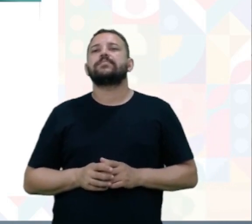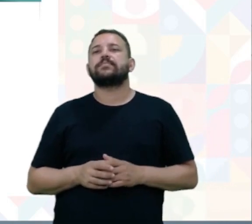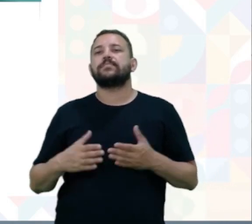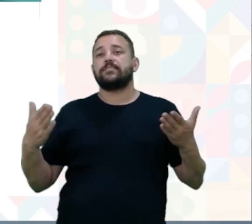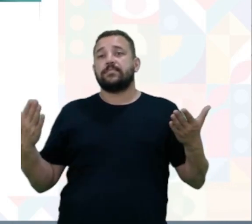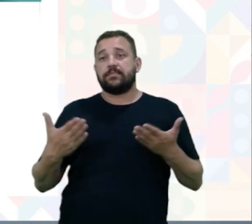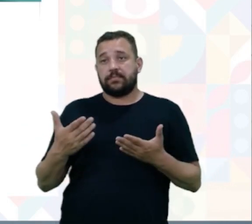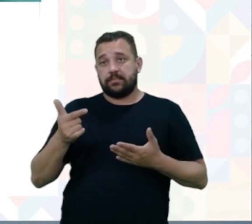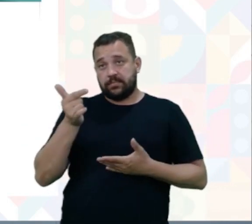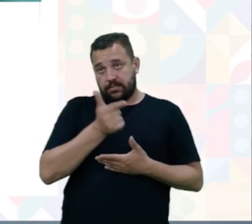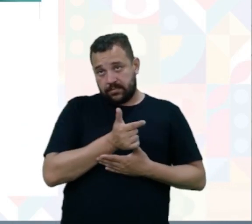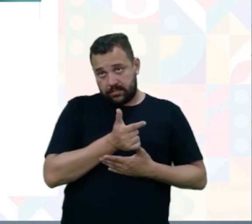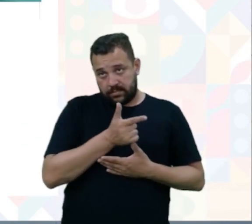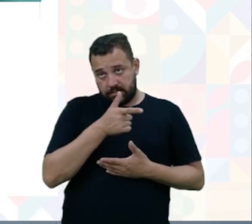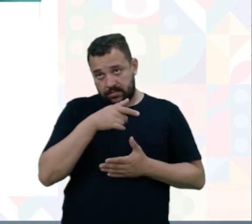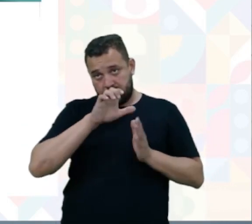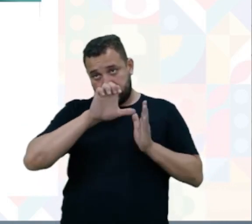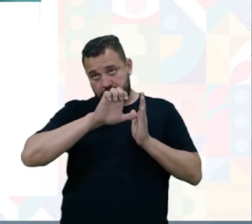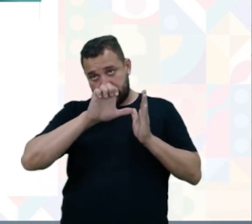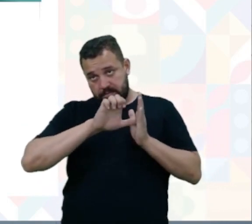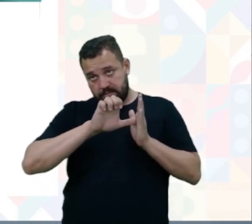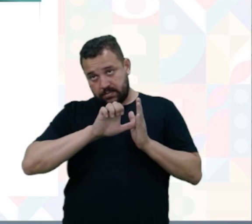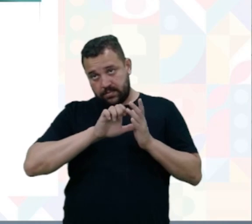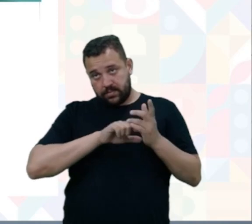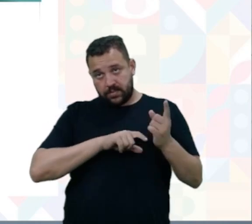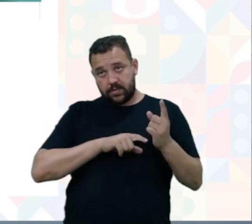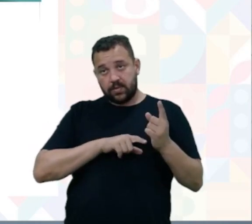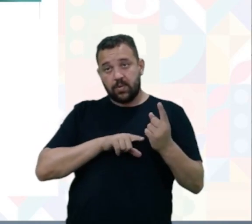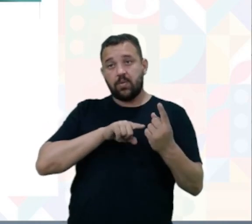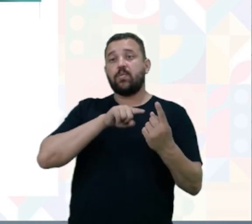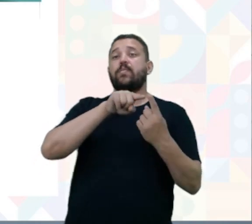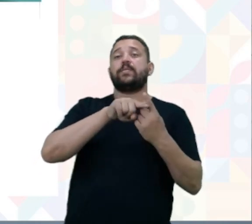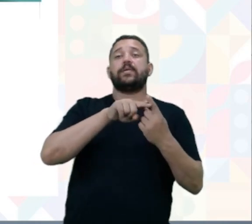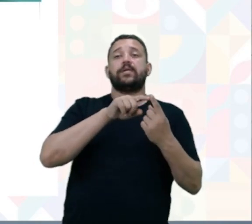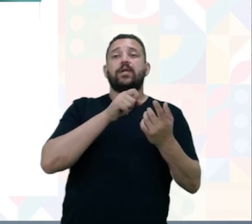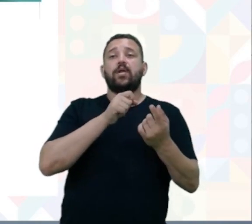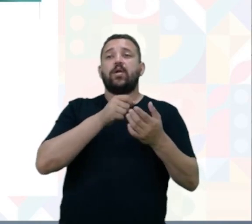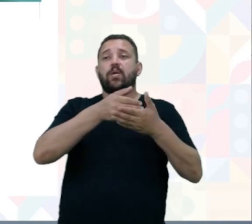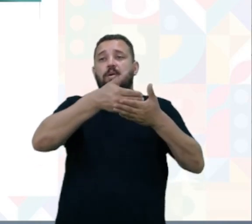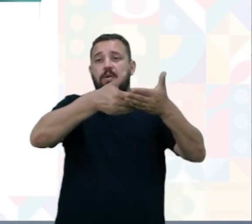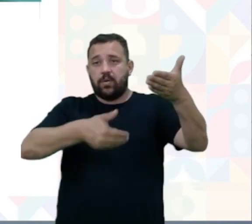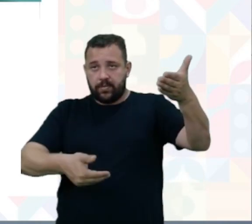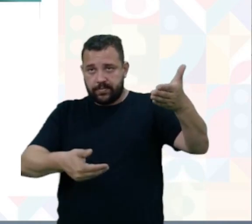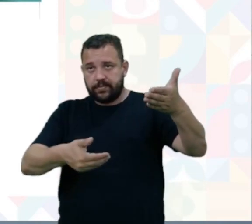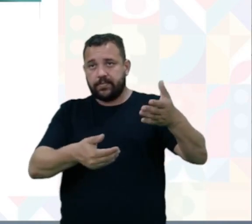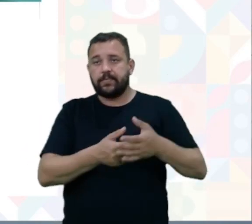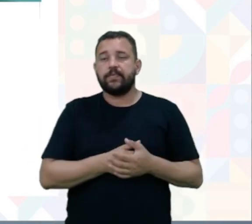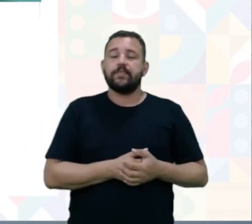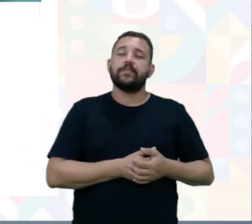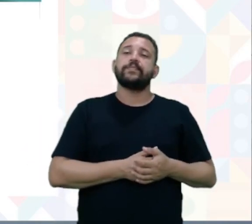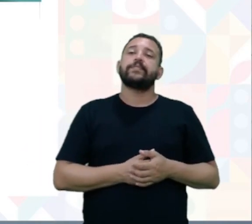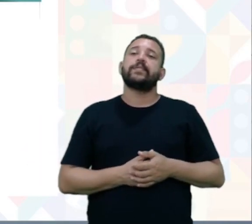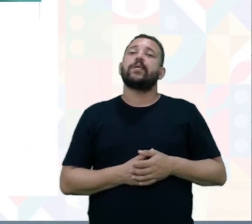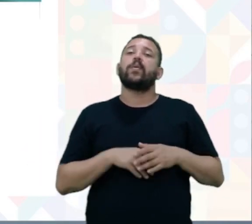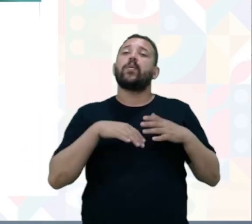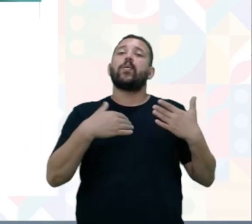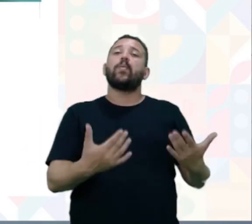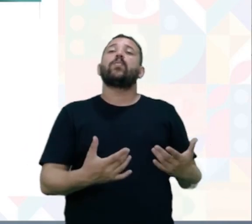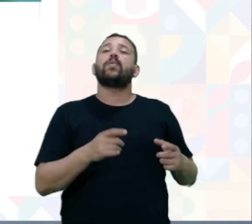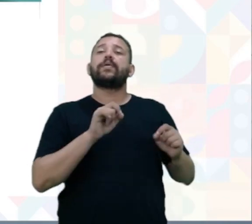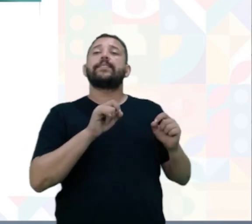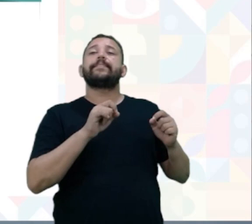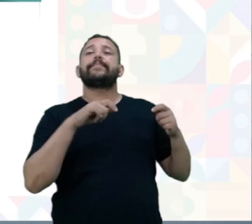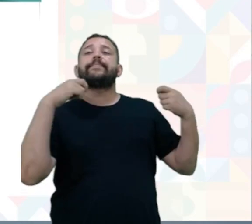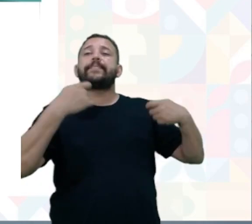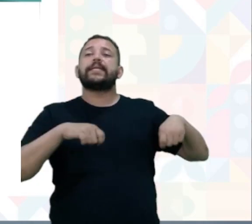nesse edital? O objeto da contratação, né, a que se destina, as condições para a